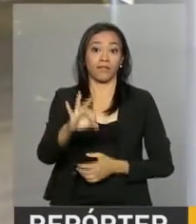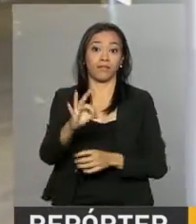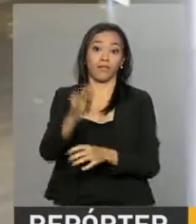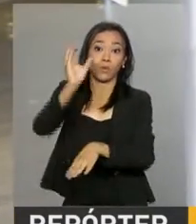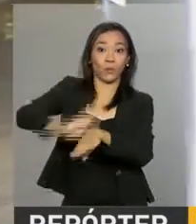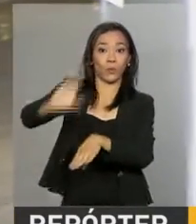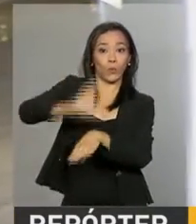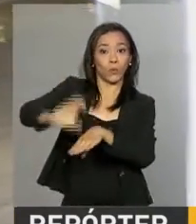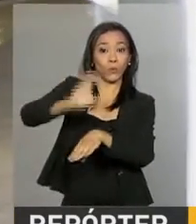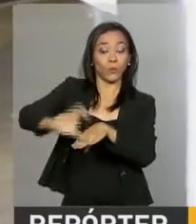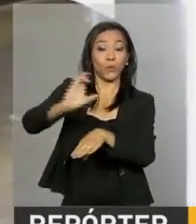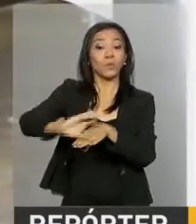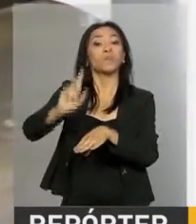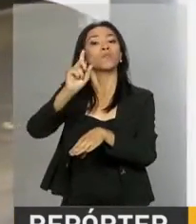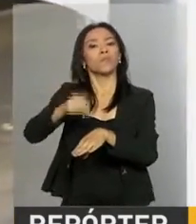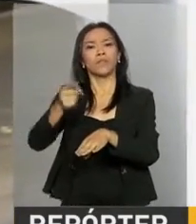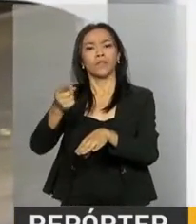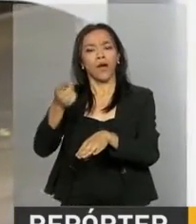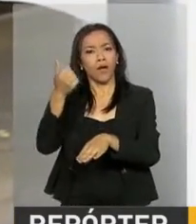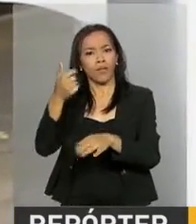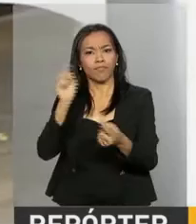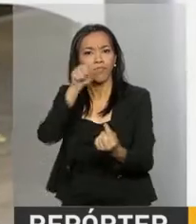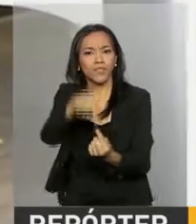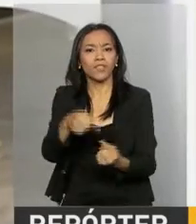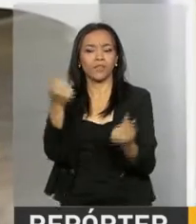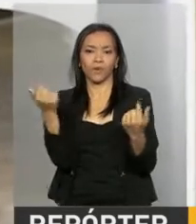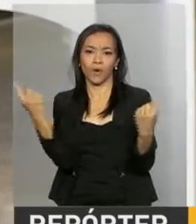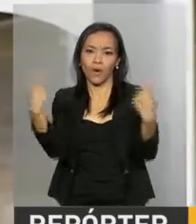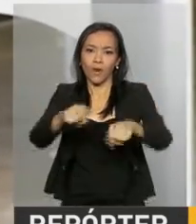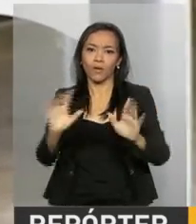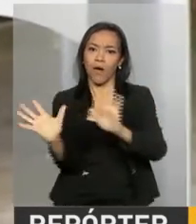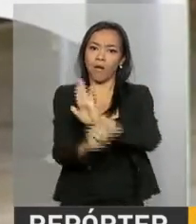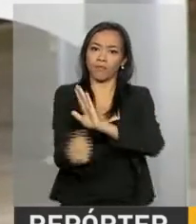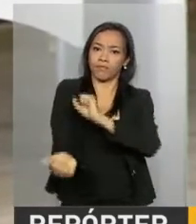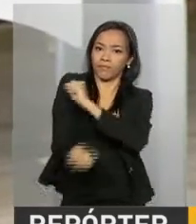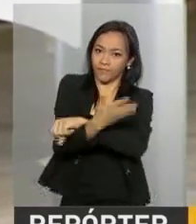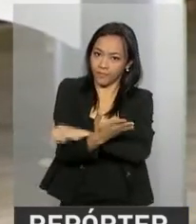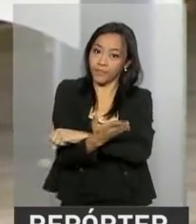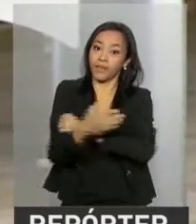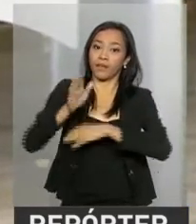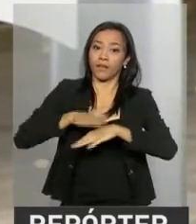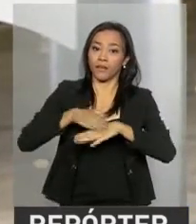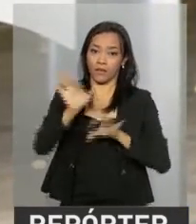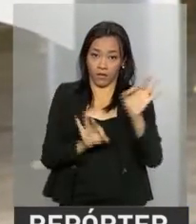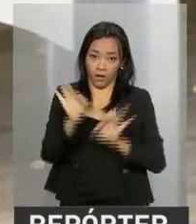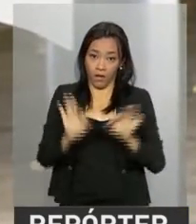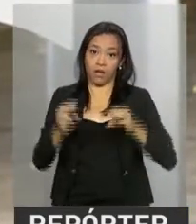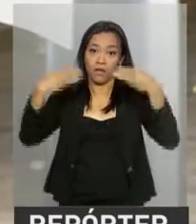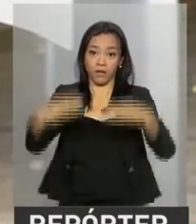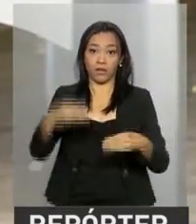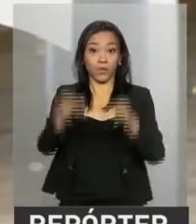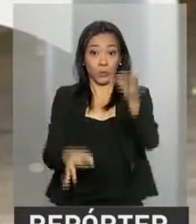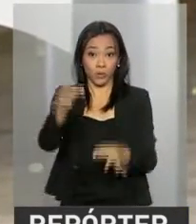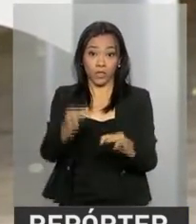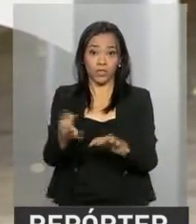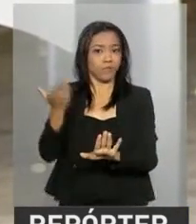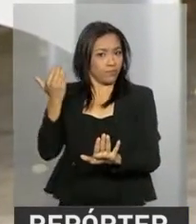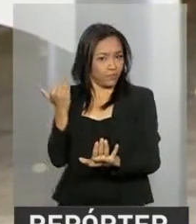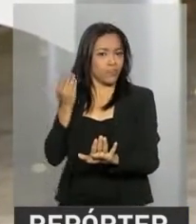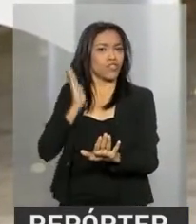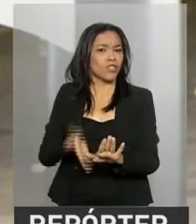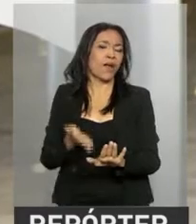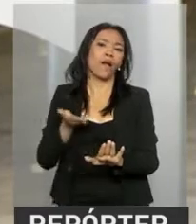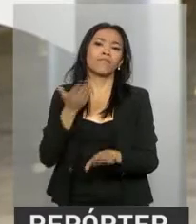de combate à corrupção e à lavagem de dinheiro do Ministério da Justiça e Cidadania. Esse curso, em outras edições, ele já